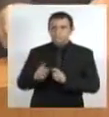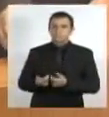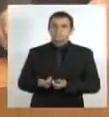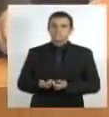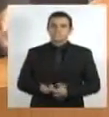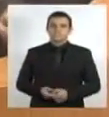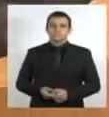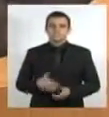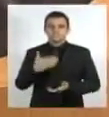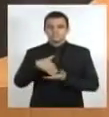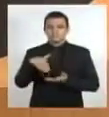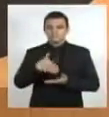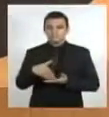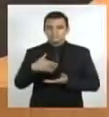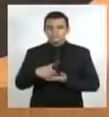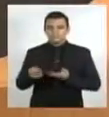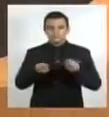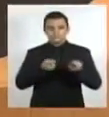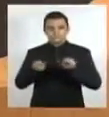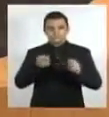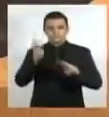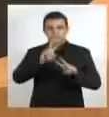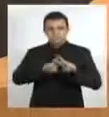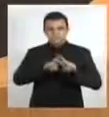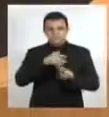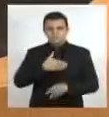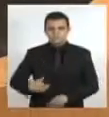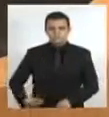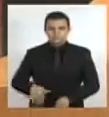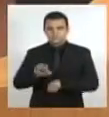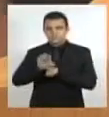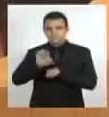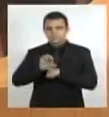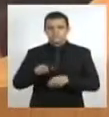Estado, na pessoa do secretário Murilo.